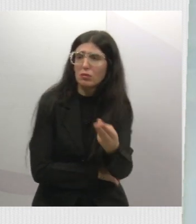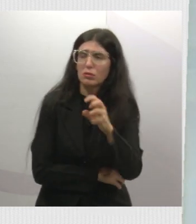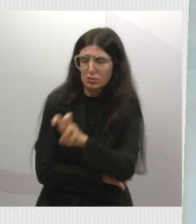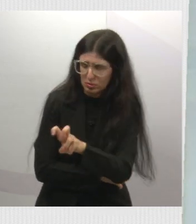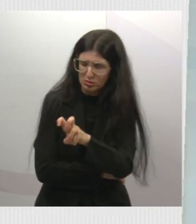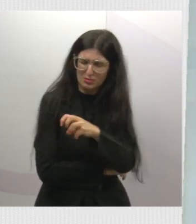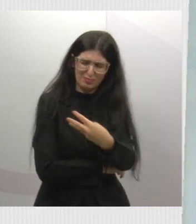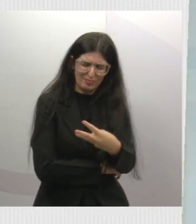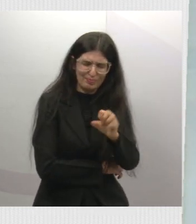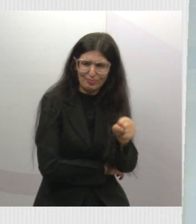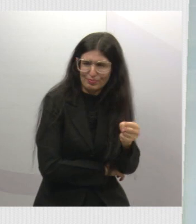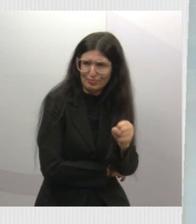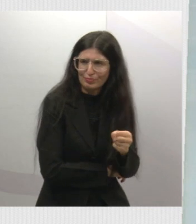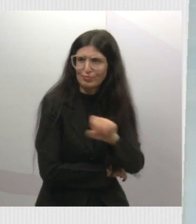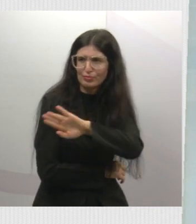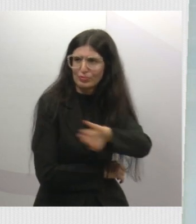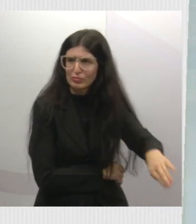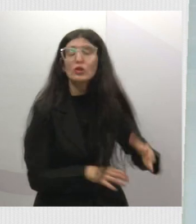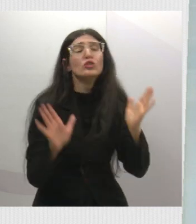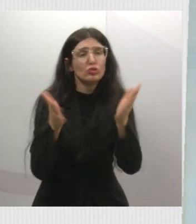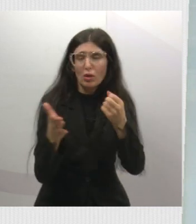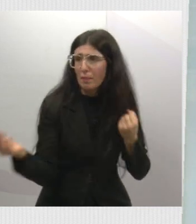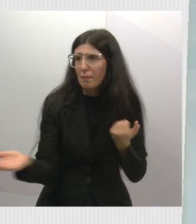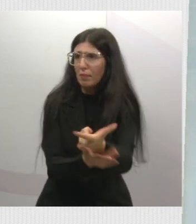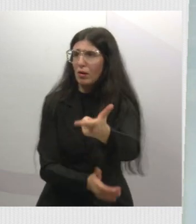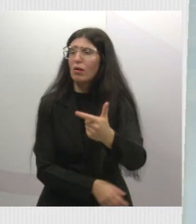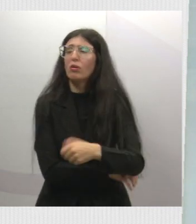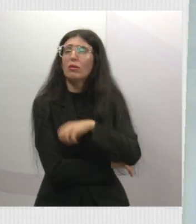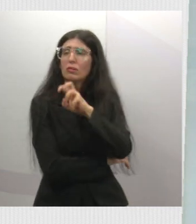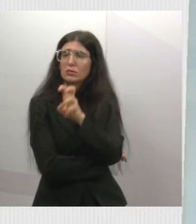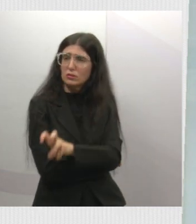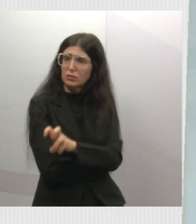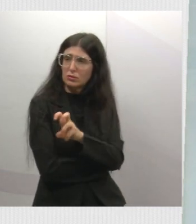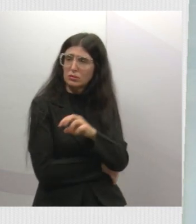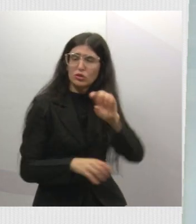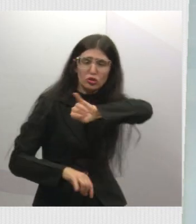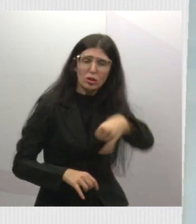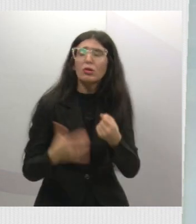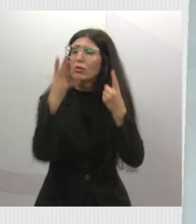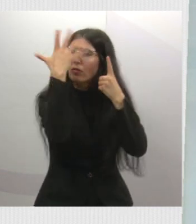25.538.000 e liquidado até o primeiro quadrimestre,